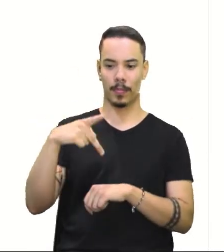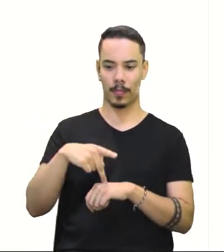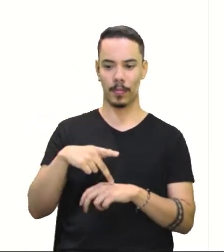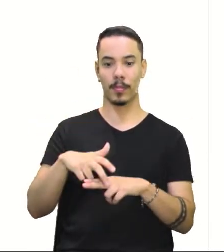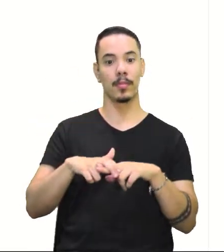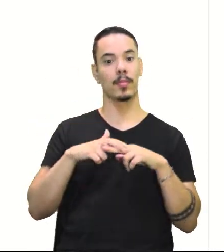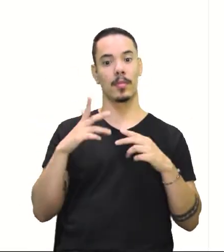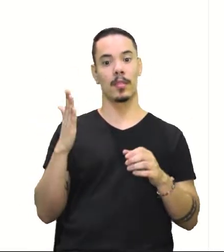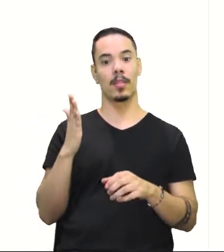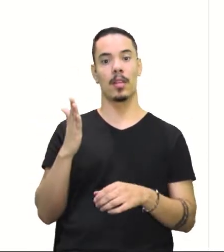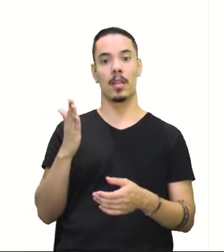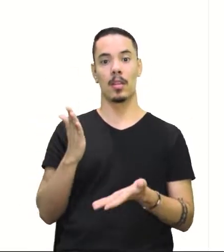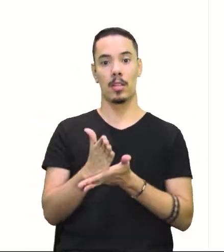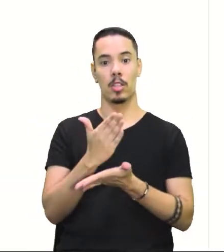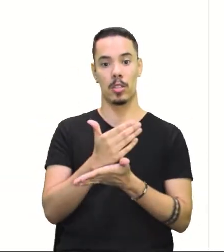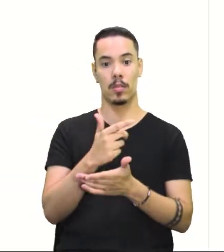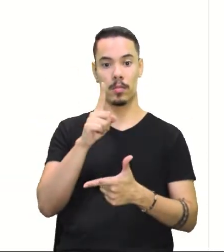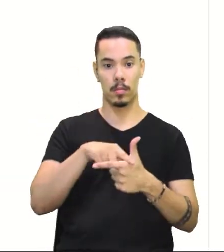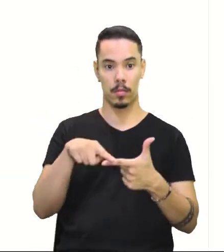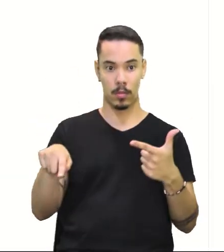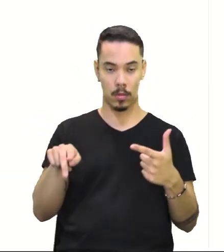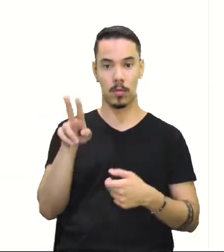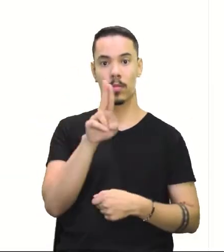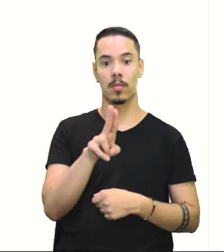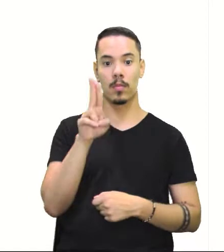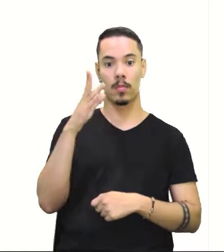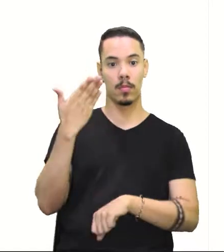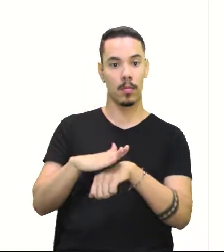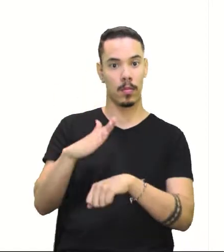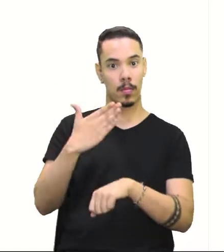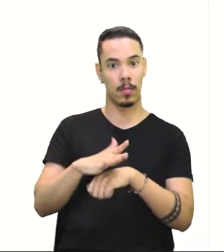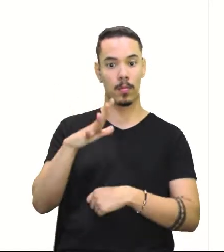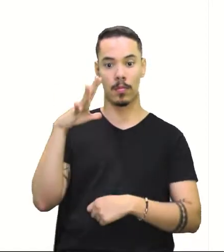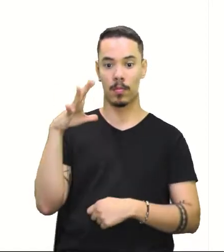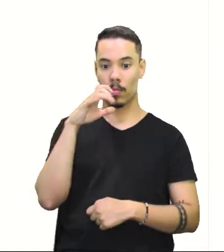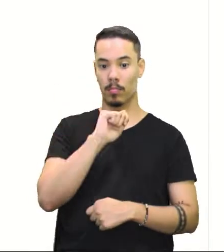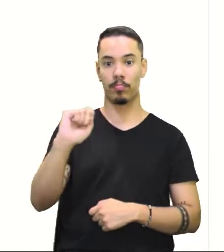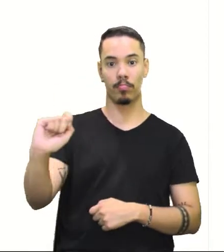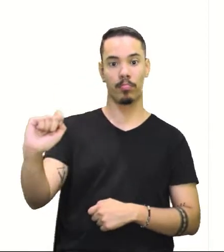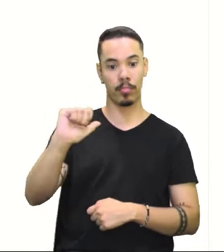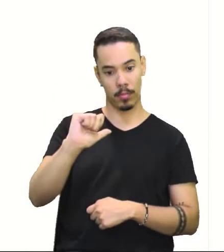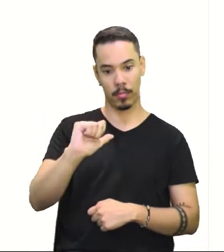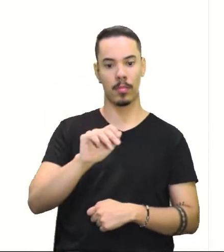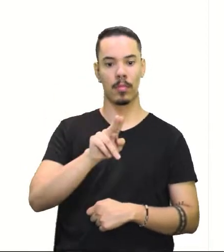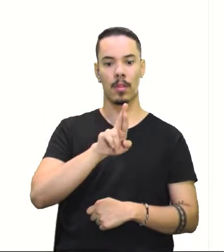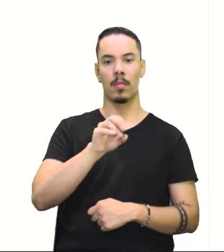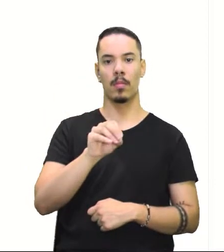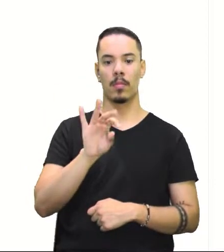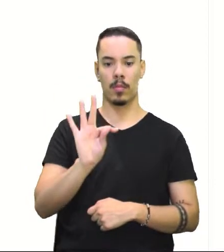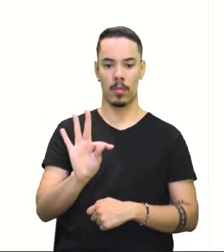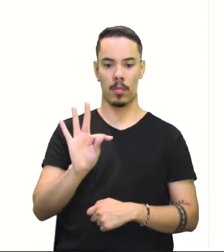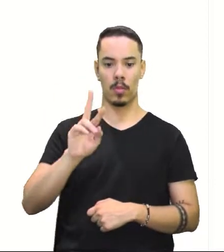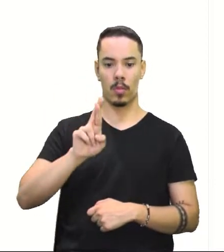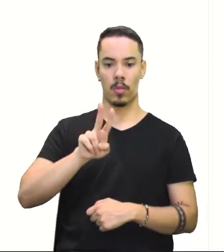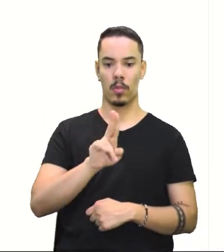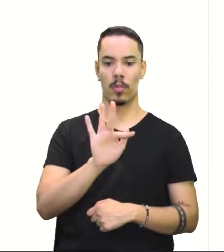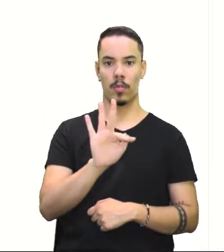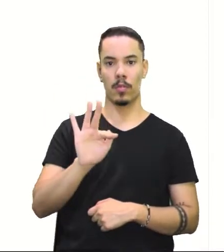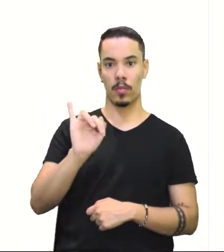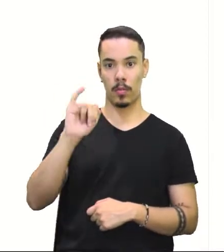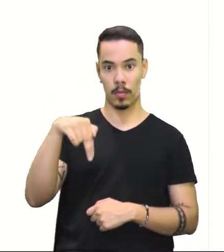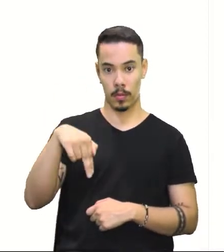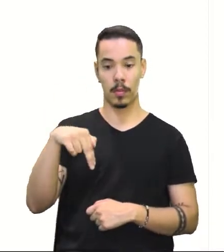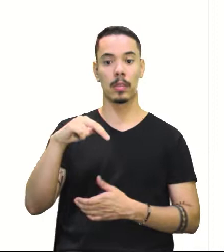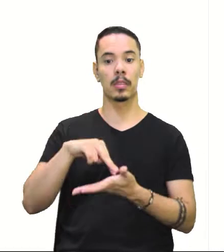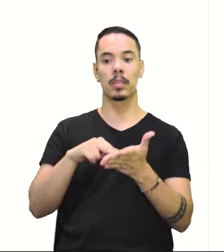polinômios usando esse dispositivo prático, né? Olha aí, quando a gente fala dispositivo prático é porque vem para...